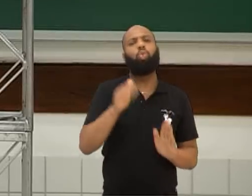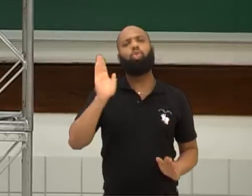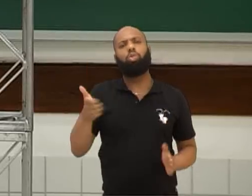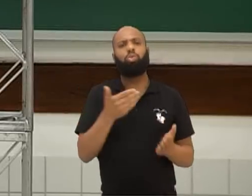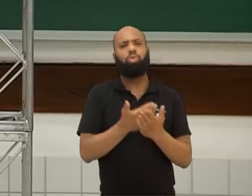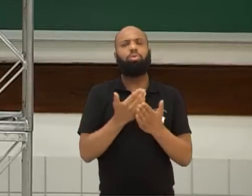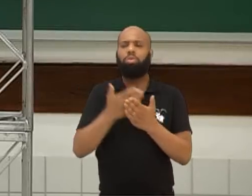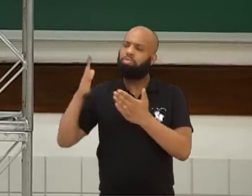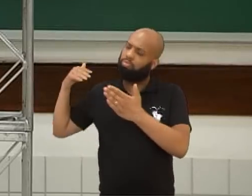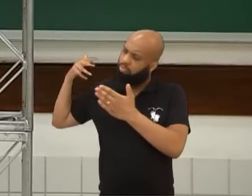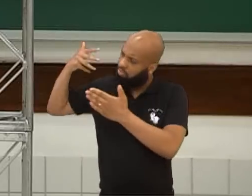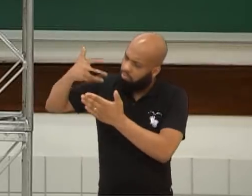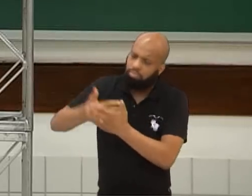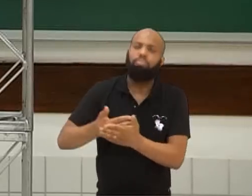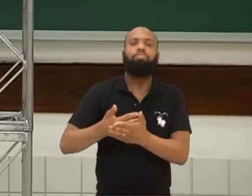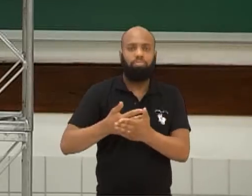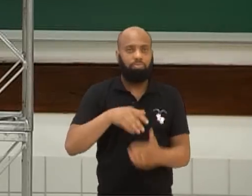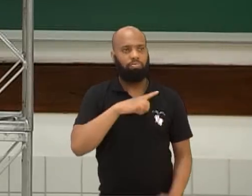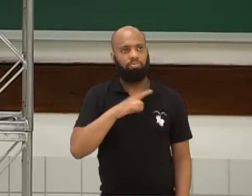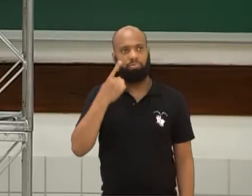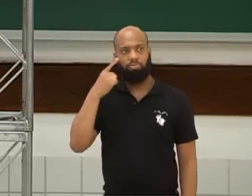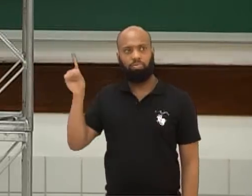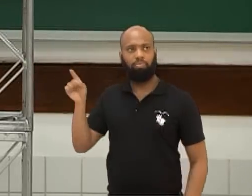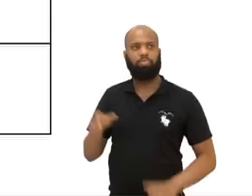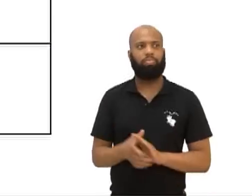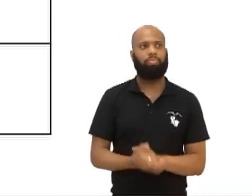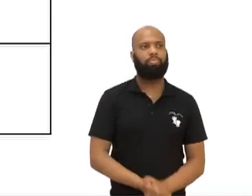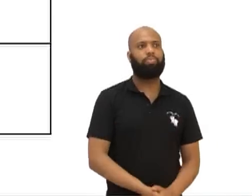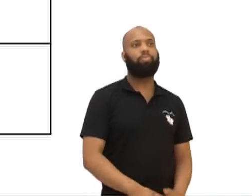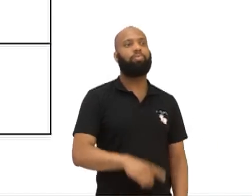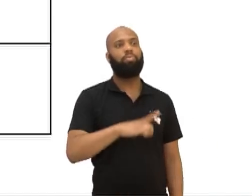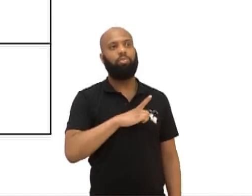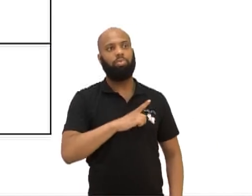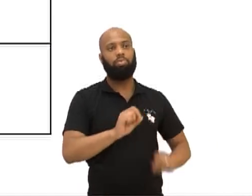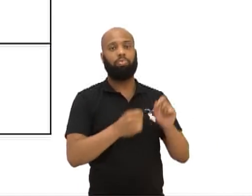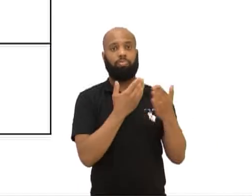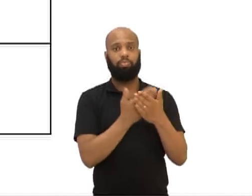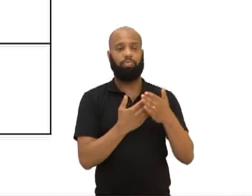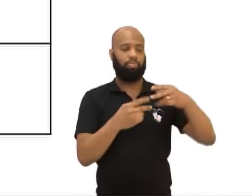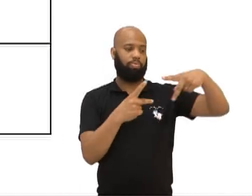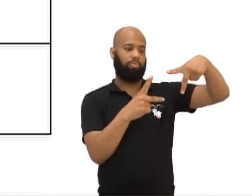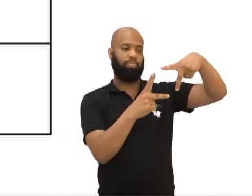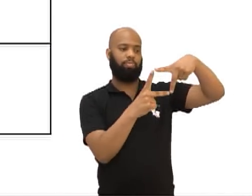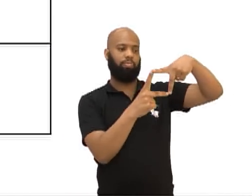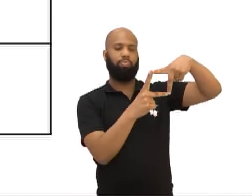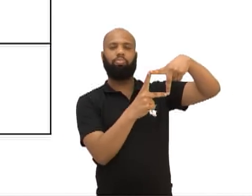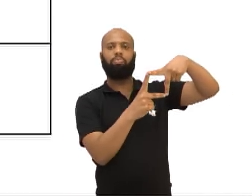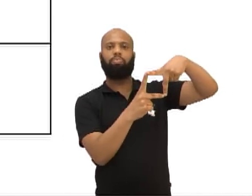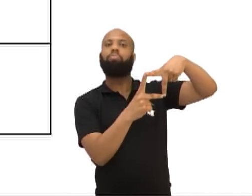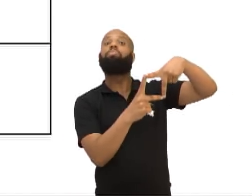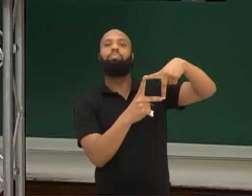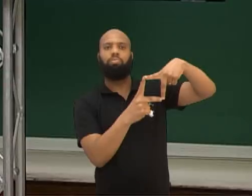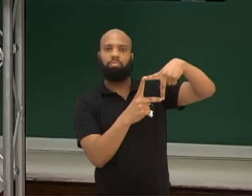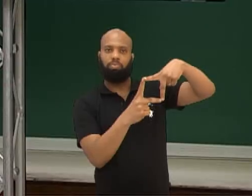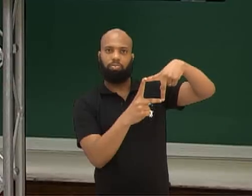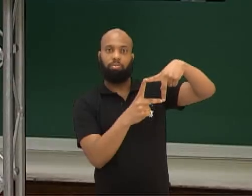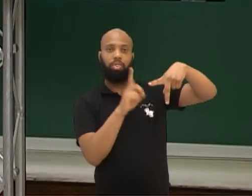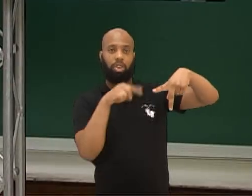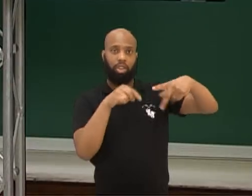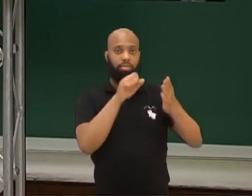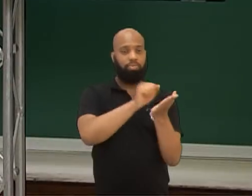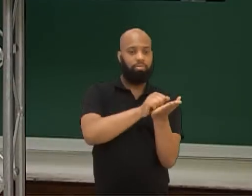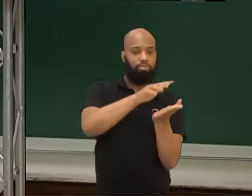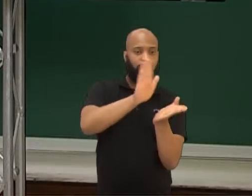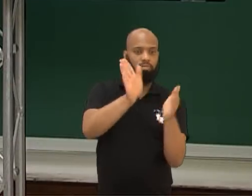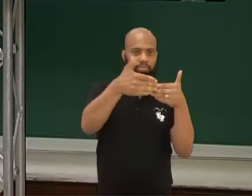viu até agora sobre as nossas aulas. Então, vem aqui, ó. A gente estudou o quadrado. O que é um quadrado? É um polígono